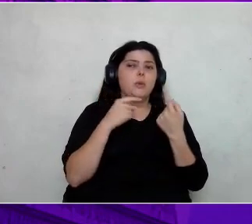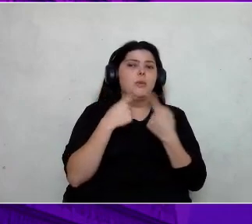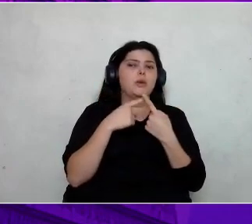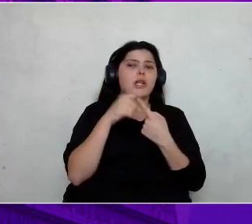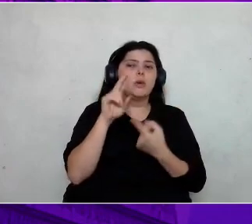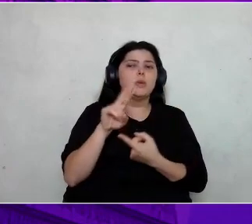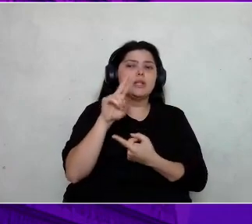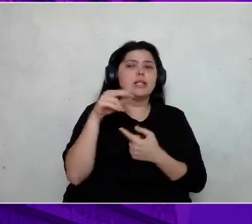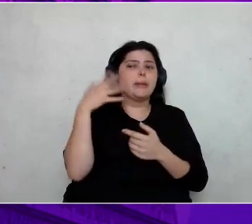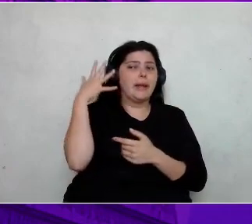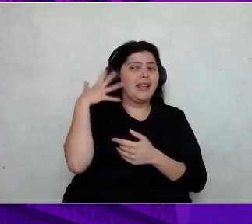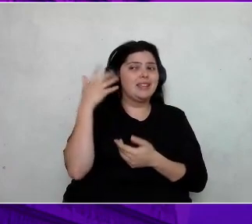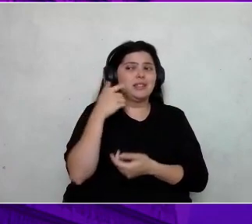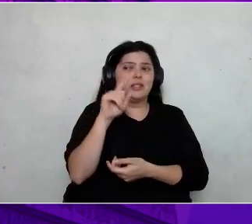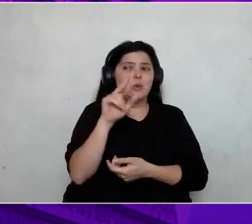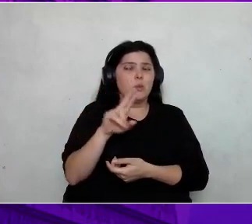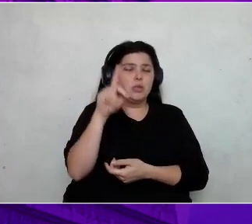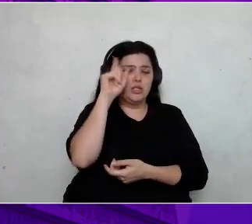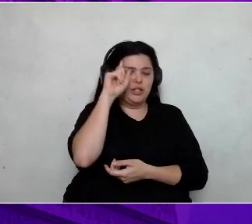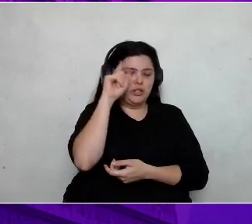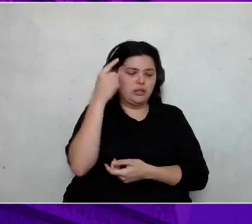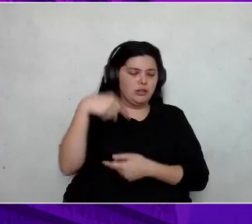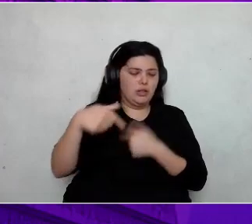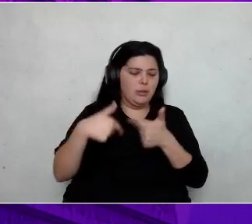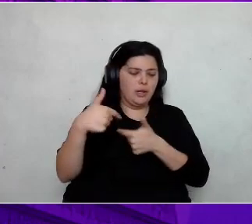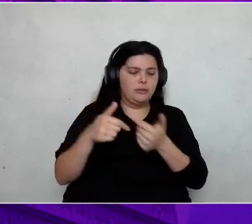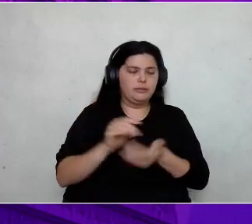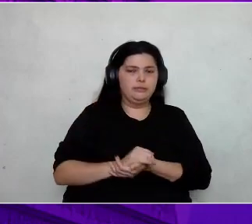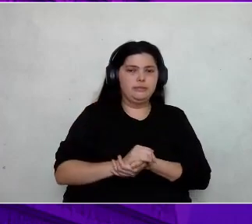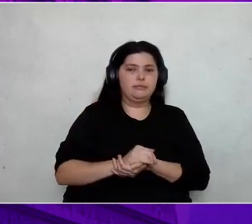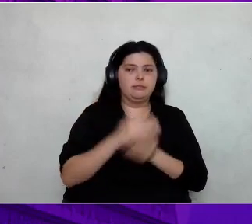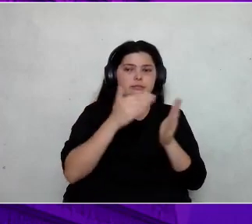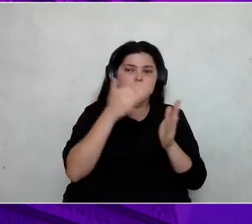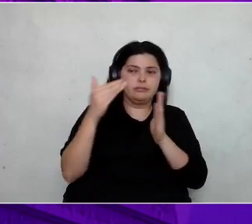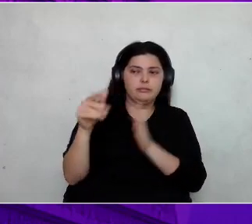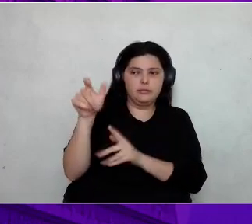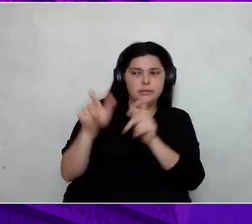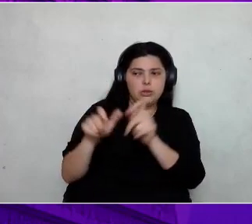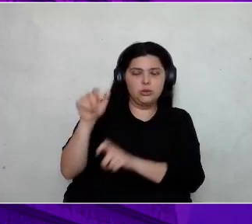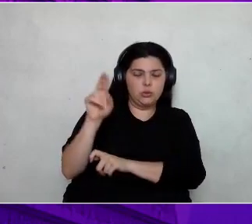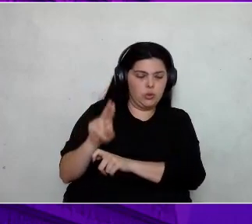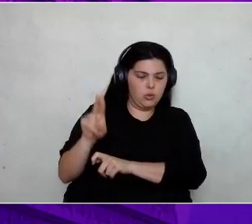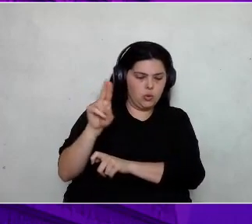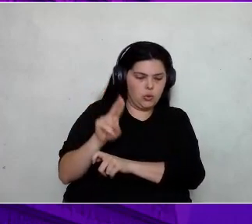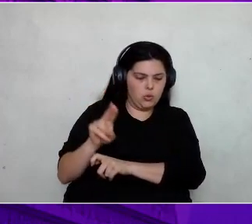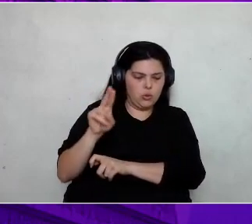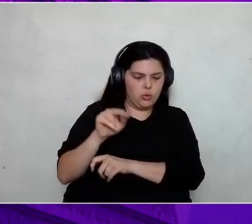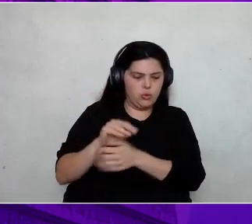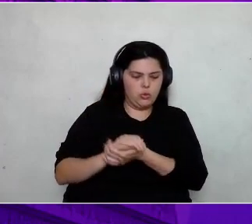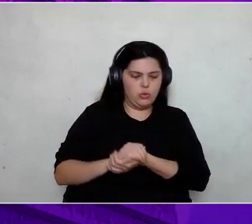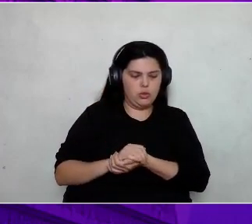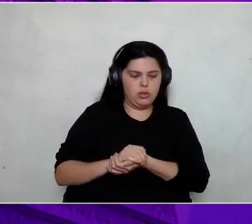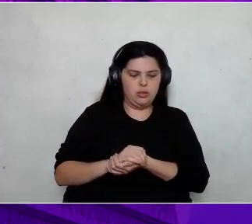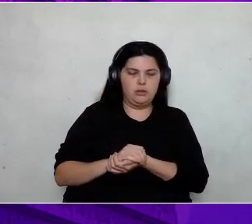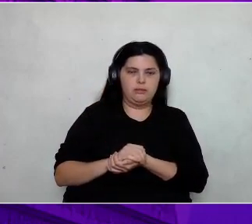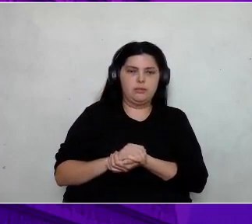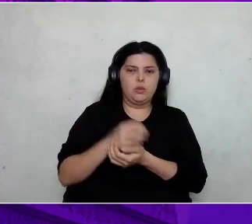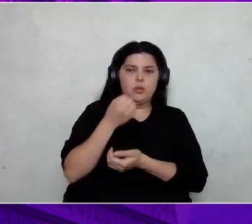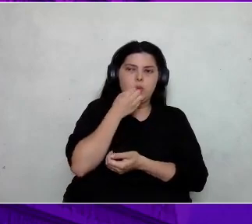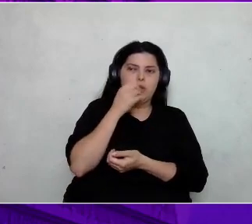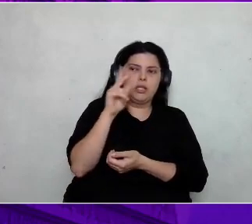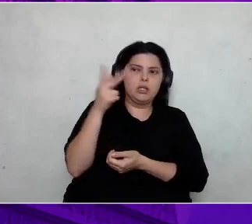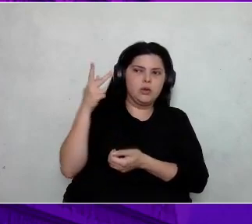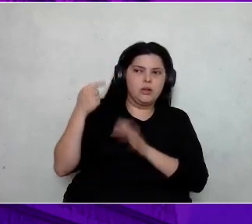não usam isso no dia de vocês. As pessoas que usam gráficos para contar histórias, para mostrar